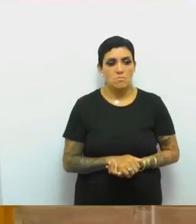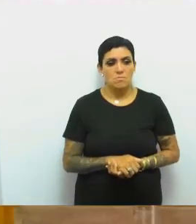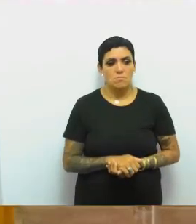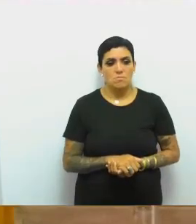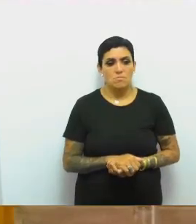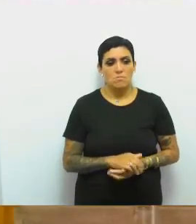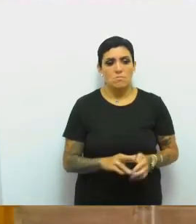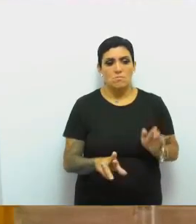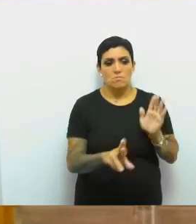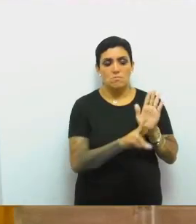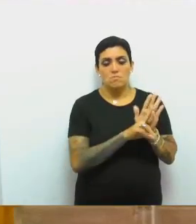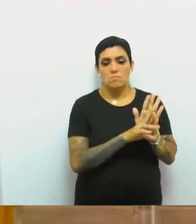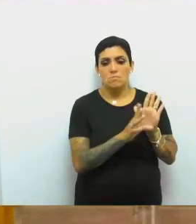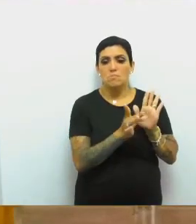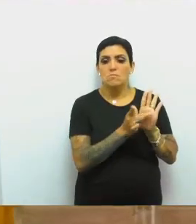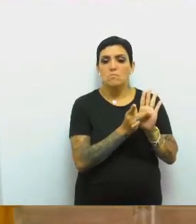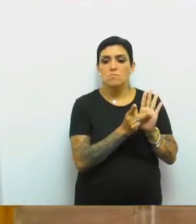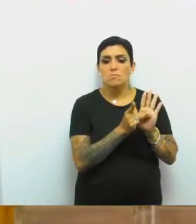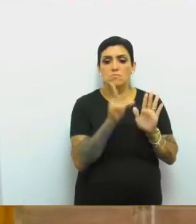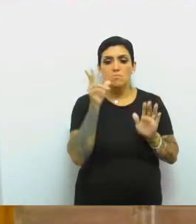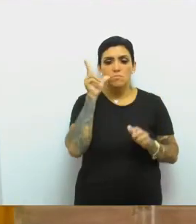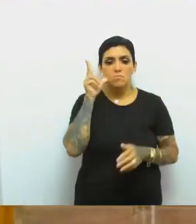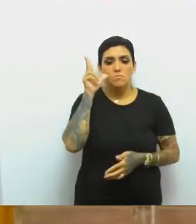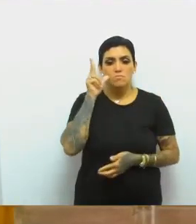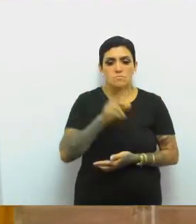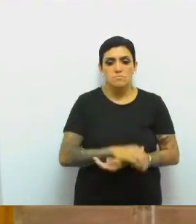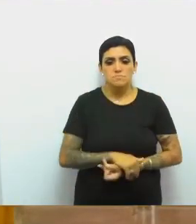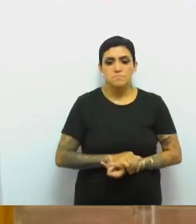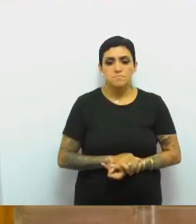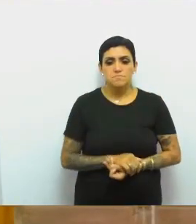registrado em ata a colocação da vereadora Luciana Valverde.